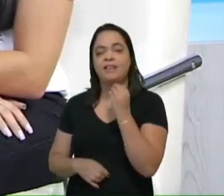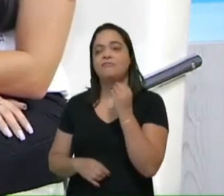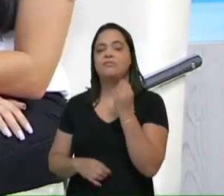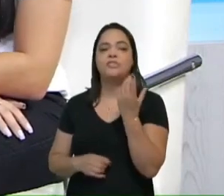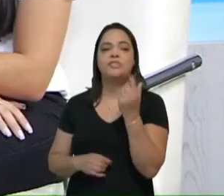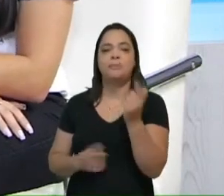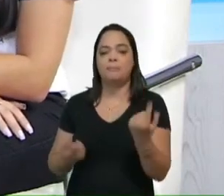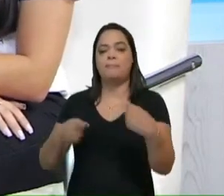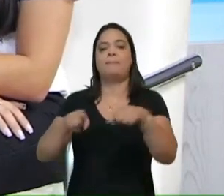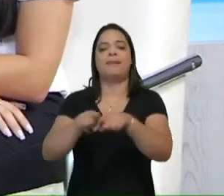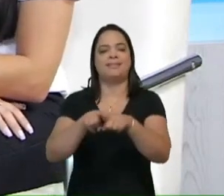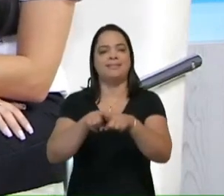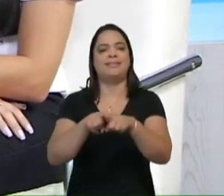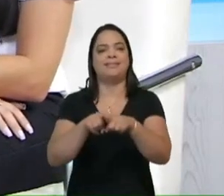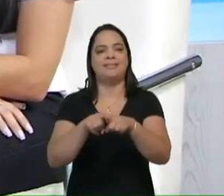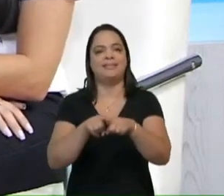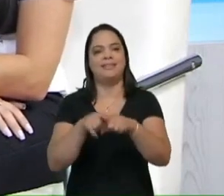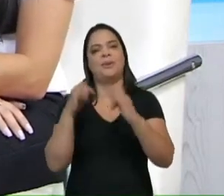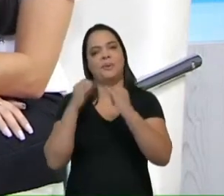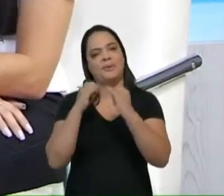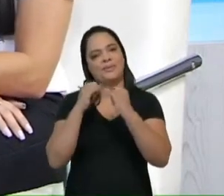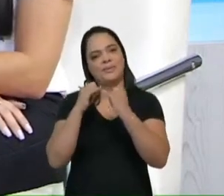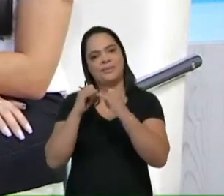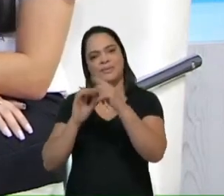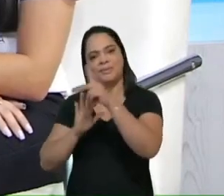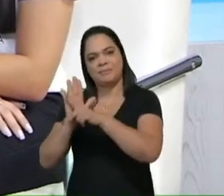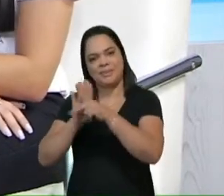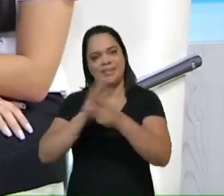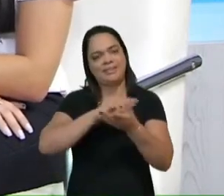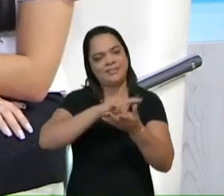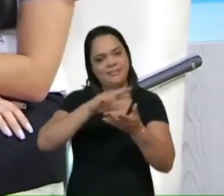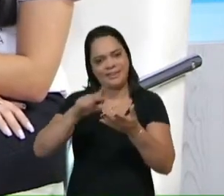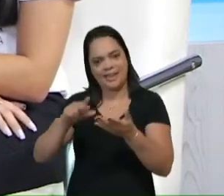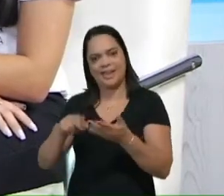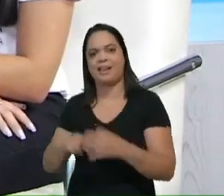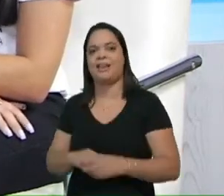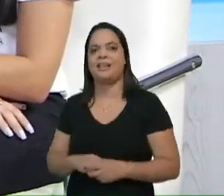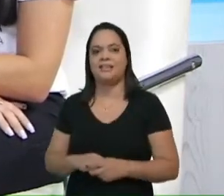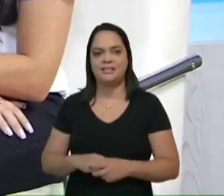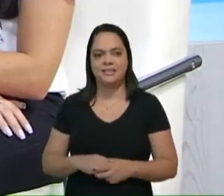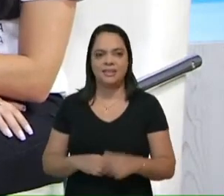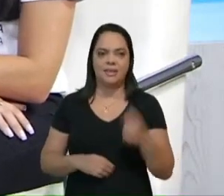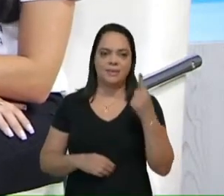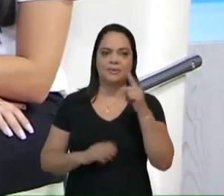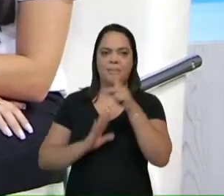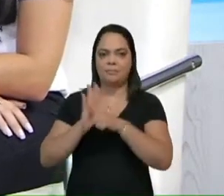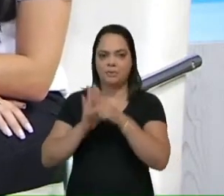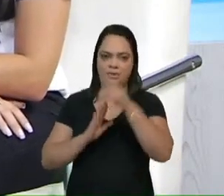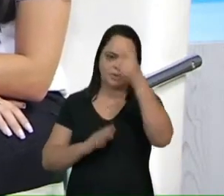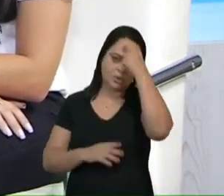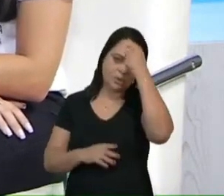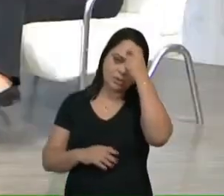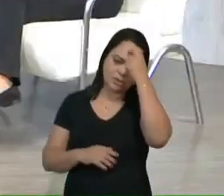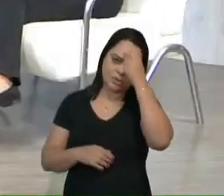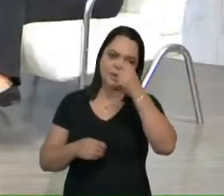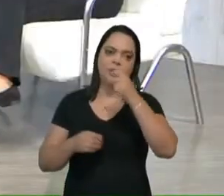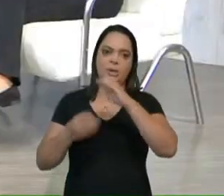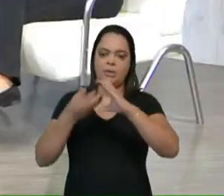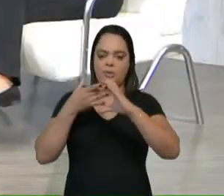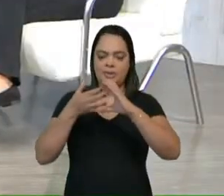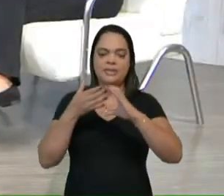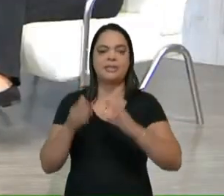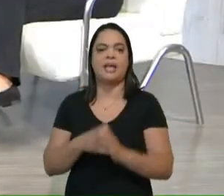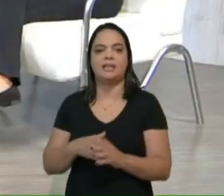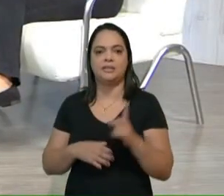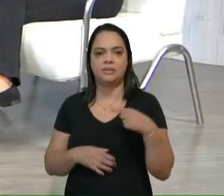como parceiros com eles em diversos projetos e um deles é esse né projeto de conscientização das doenças raras somos todos